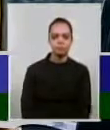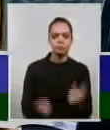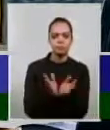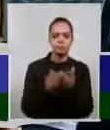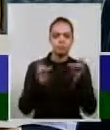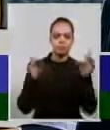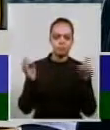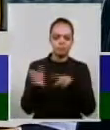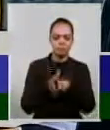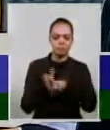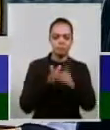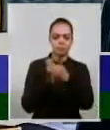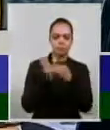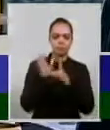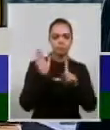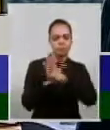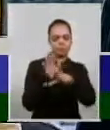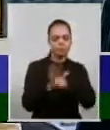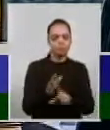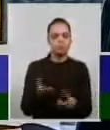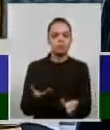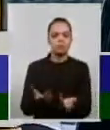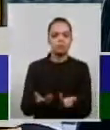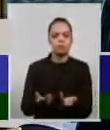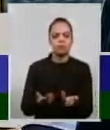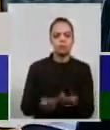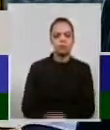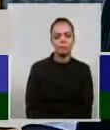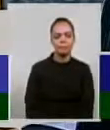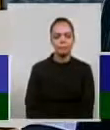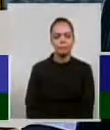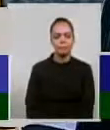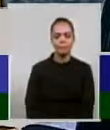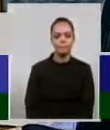Comissão Especial ao análise do decreto legislativo.